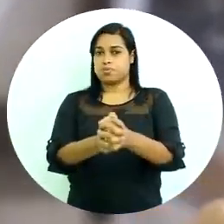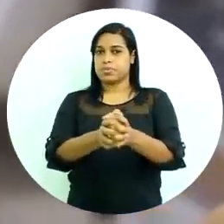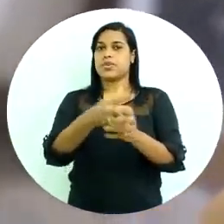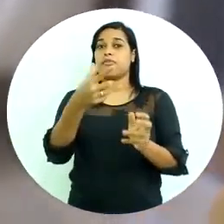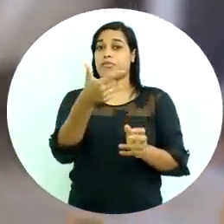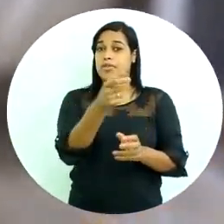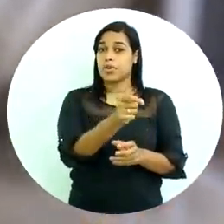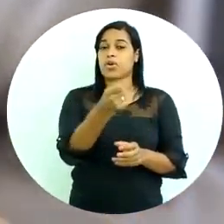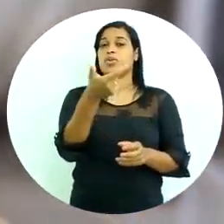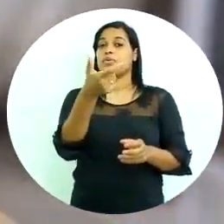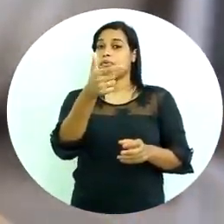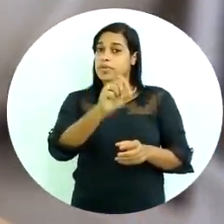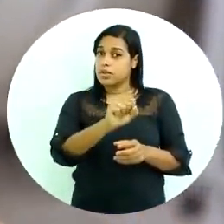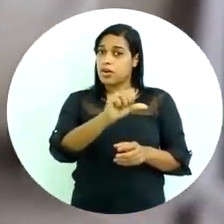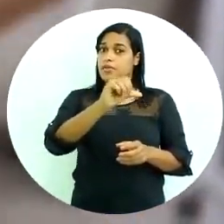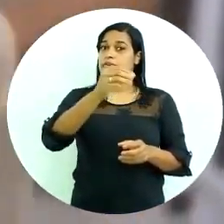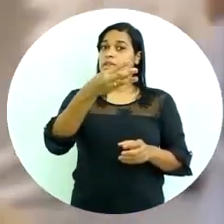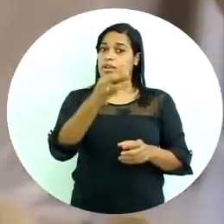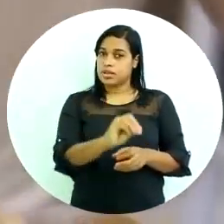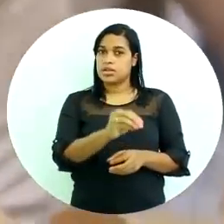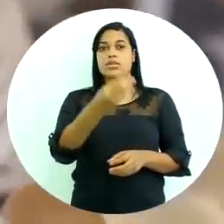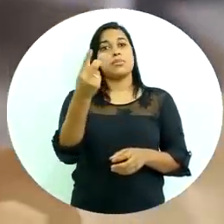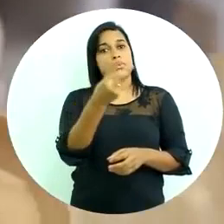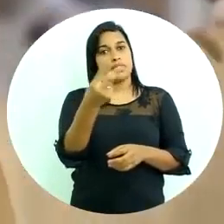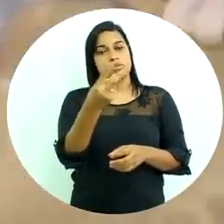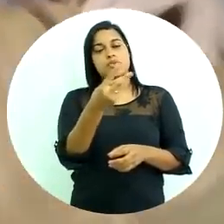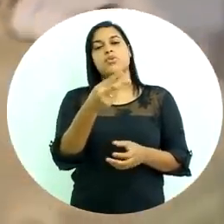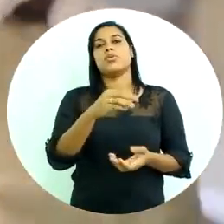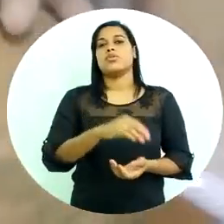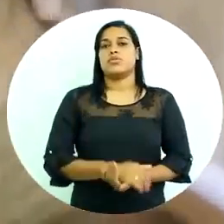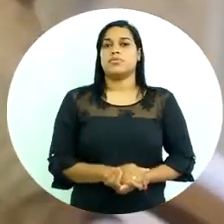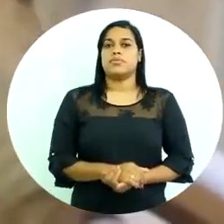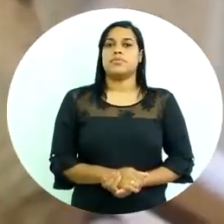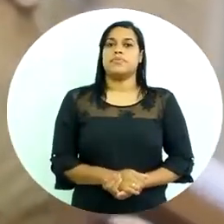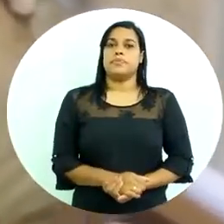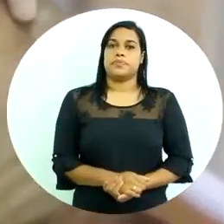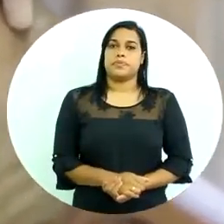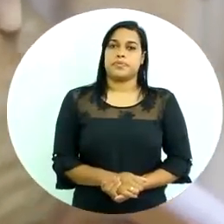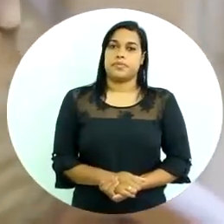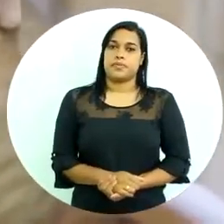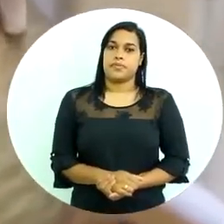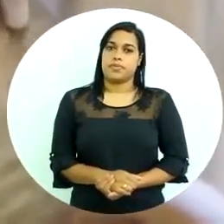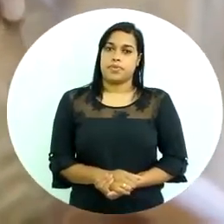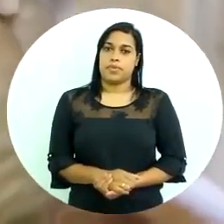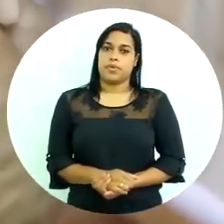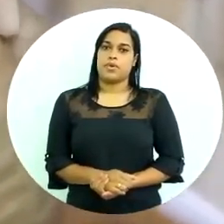28, 29, 30. Mais 2 ventilações.